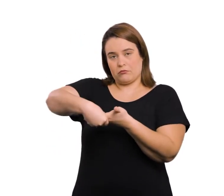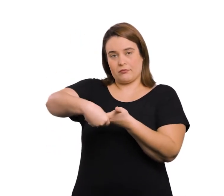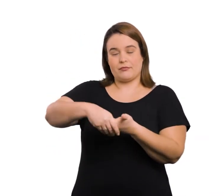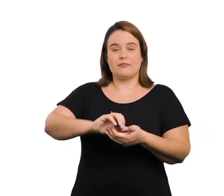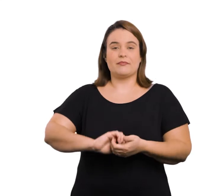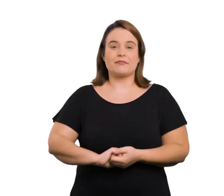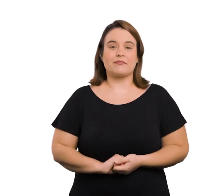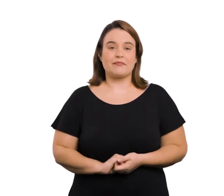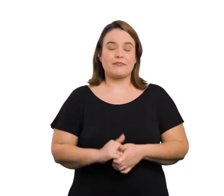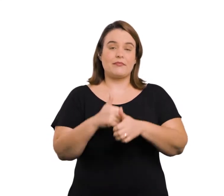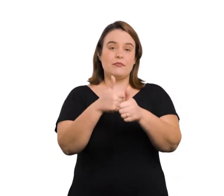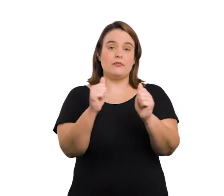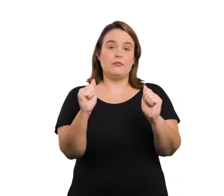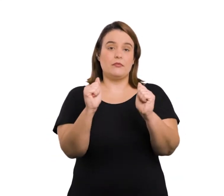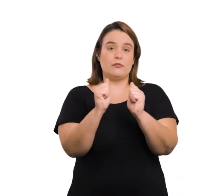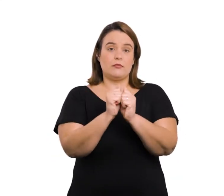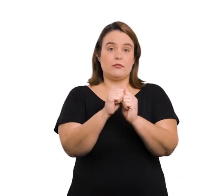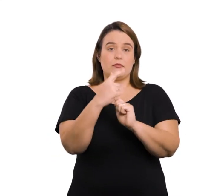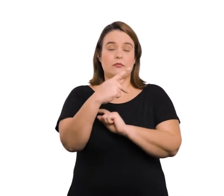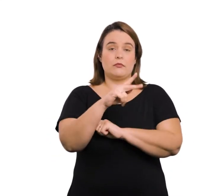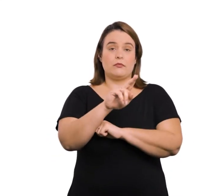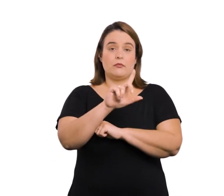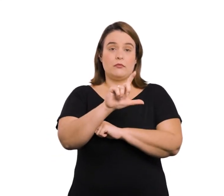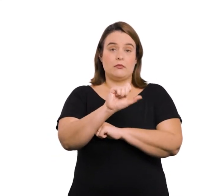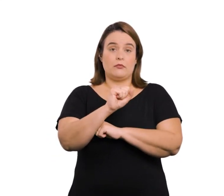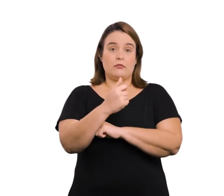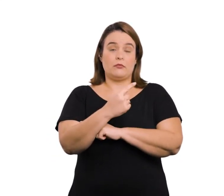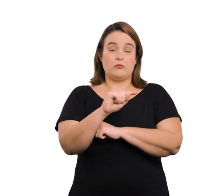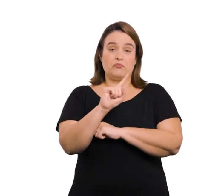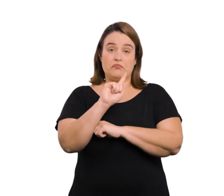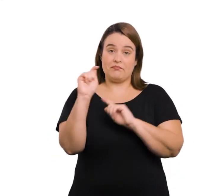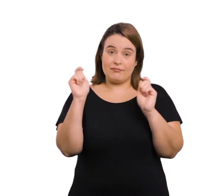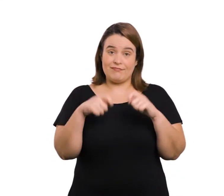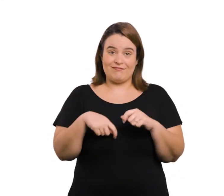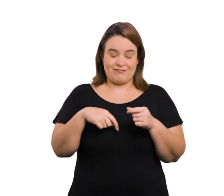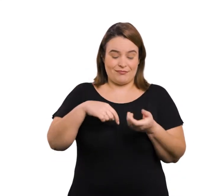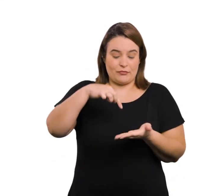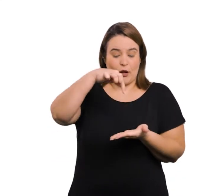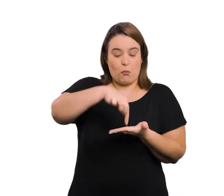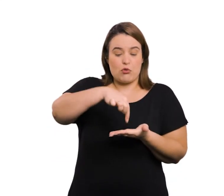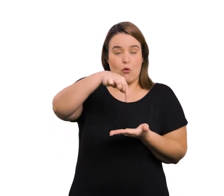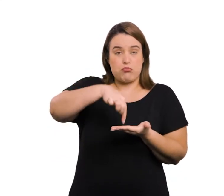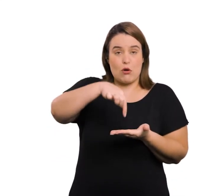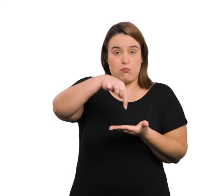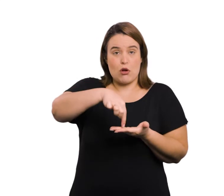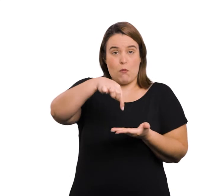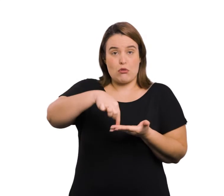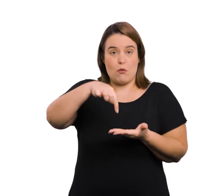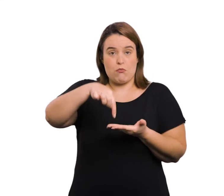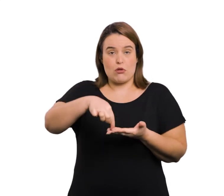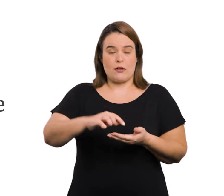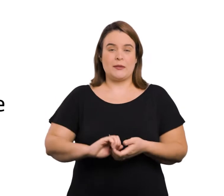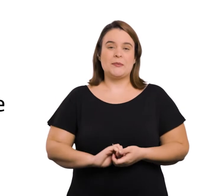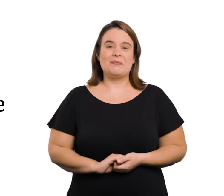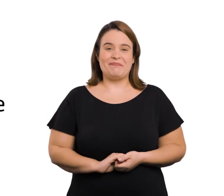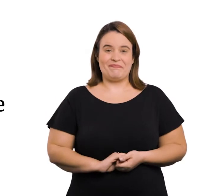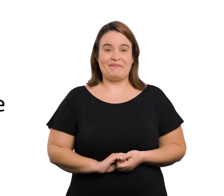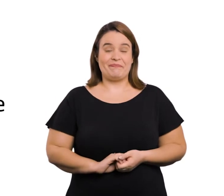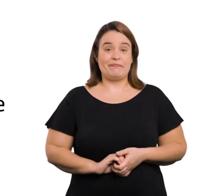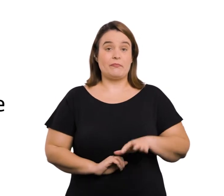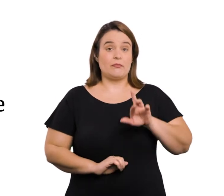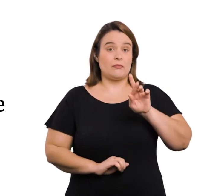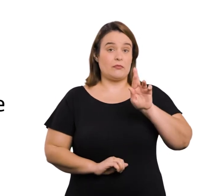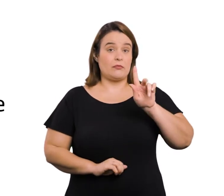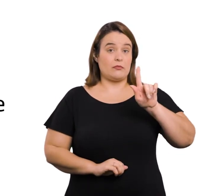o papel. Acompanha o objeto chamado punção, que serve para produzir os pontos em relevo no papel.